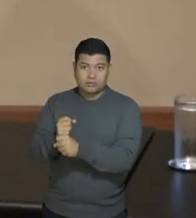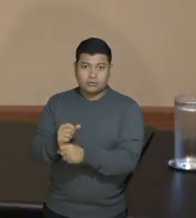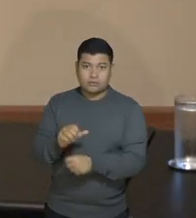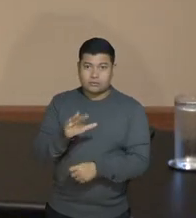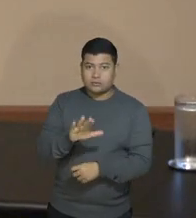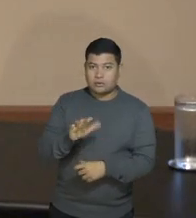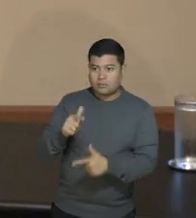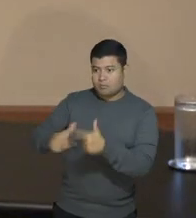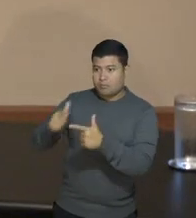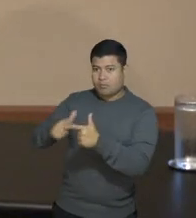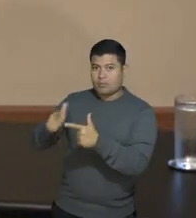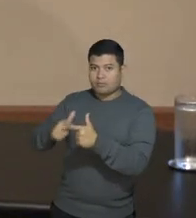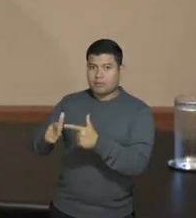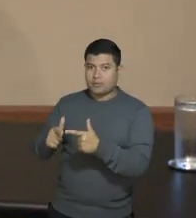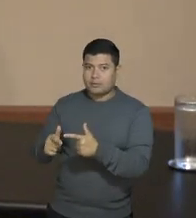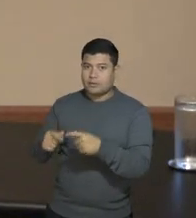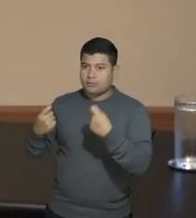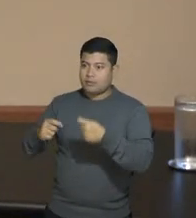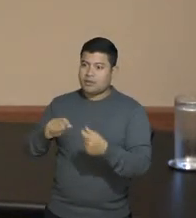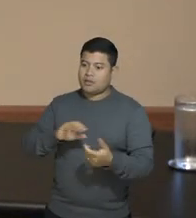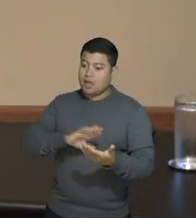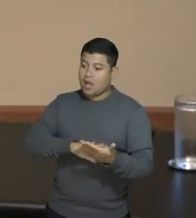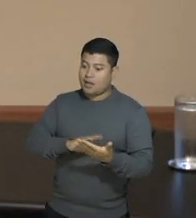é problema de matemática, tem que interpretar.